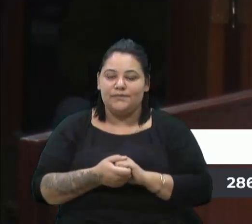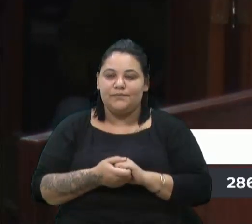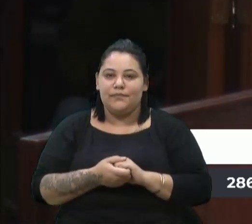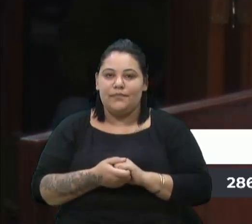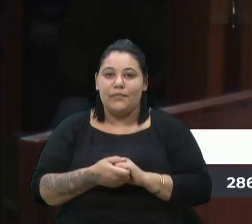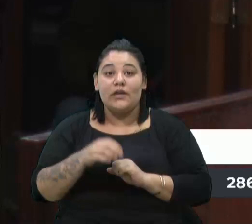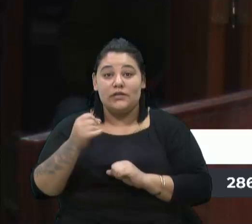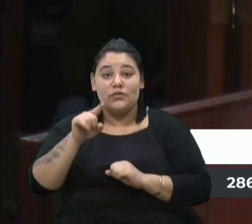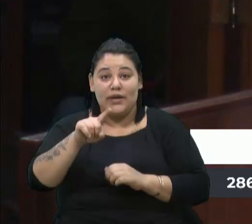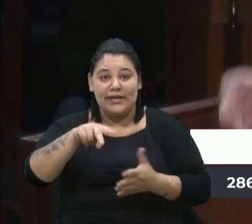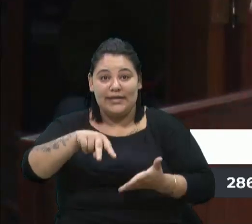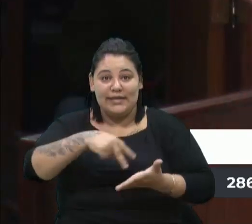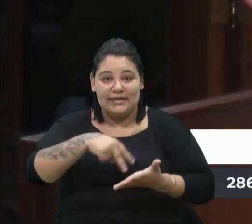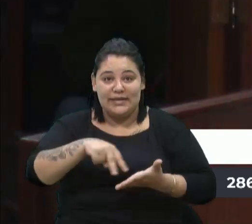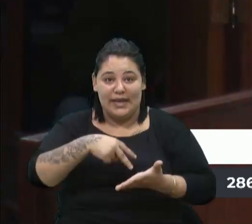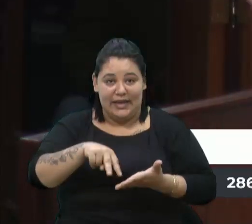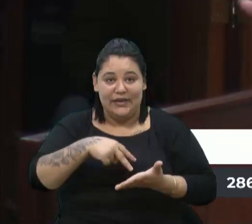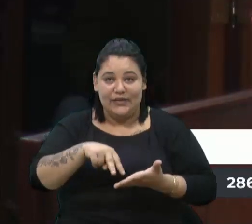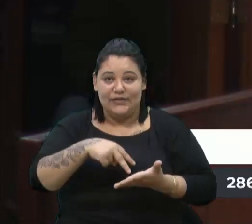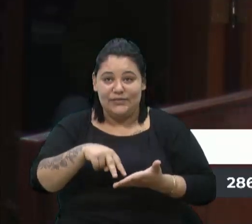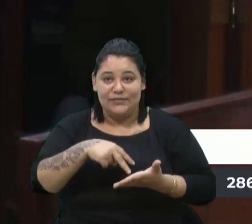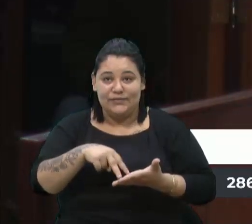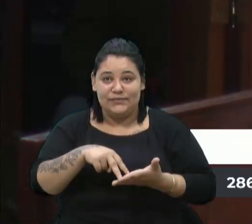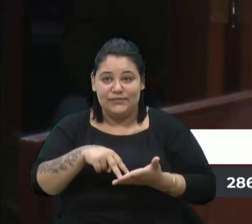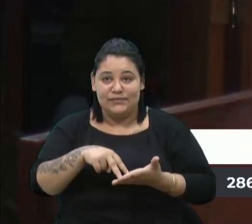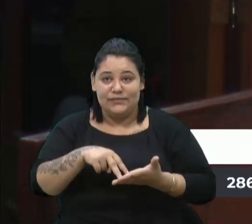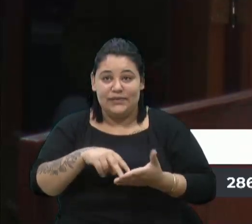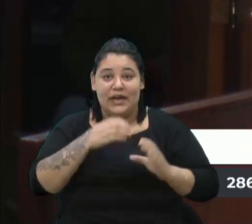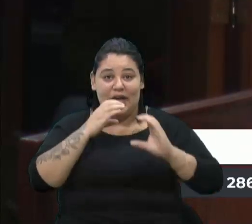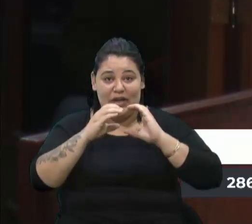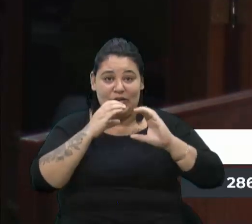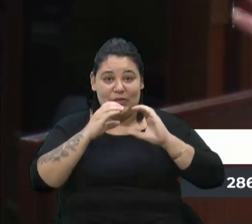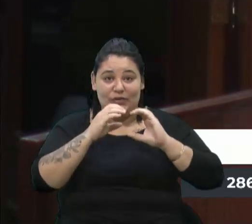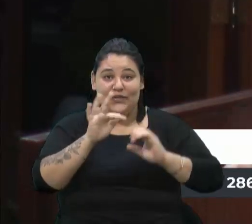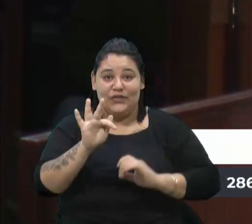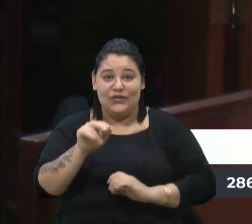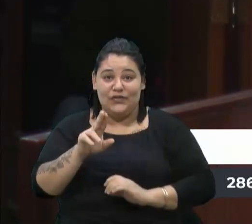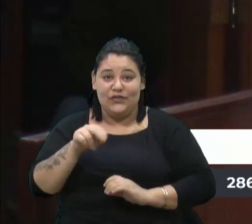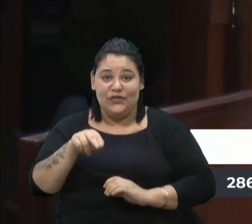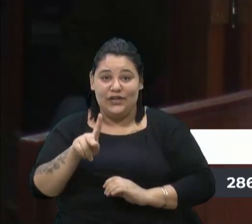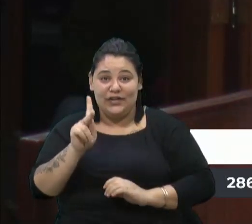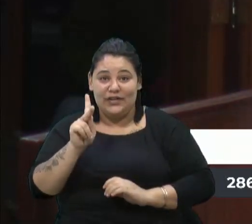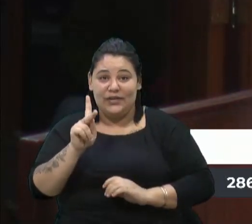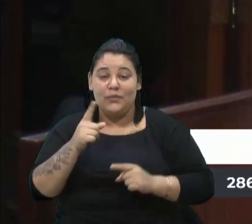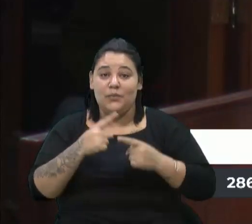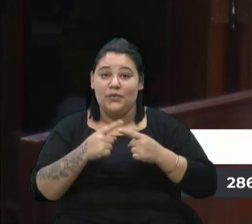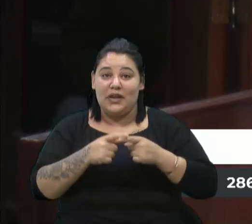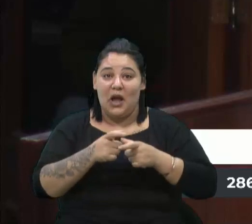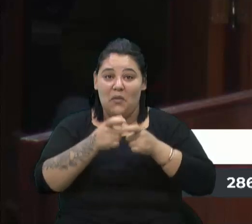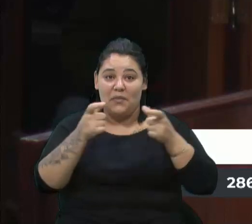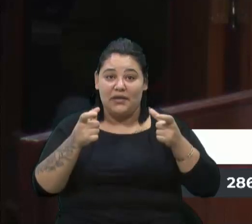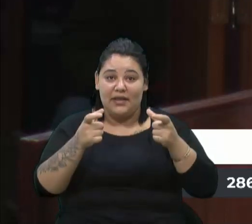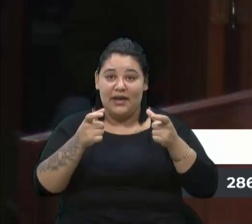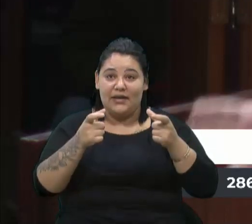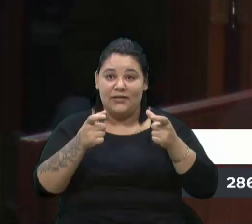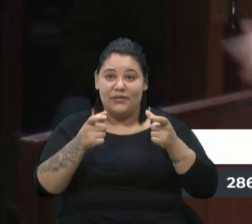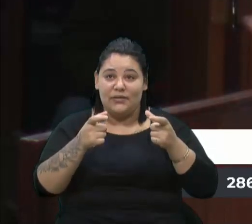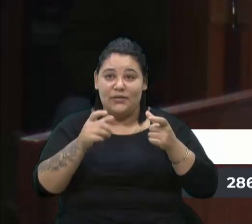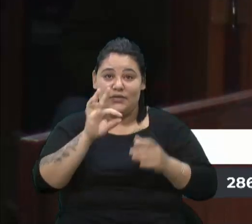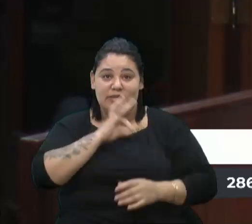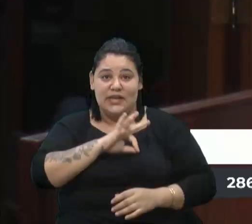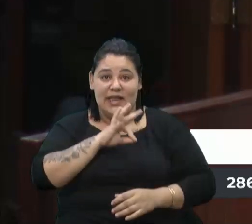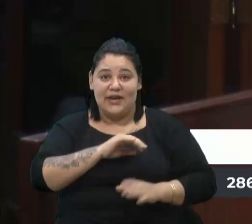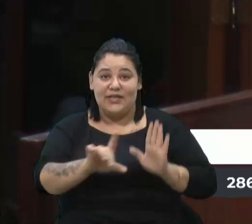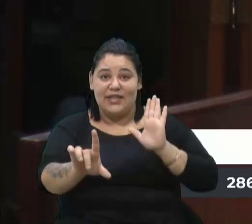de funk ou cantor o senhor tá bem porque aumentaram agora os cachês da Lei rouanet Então